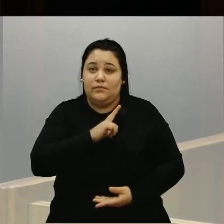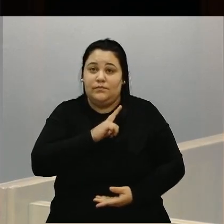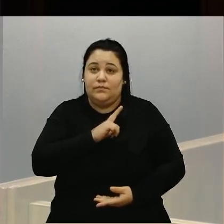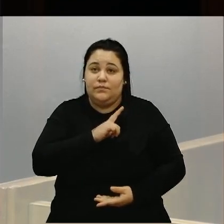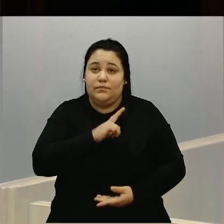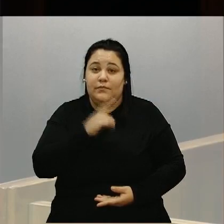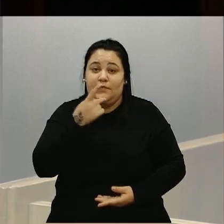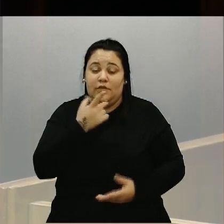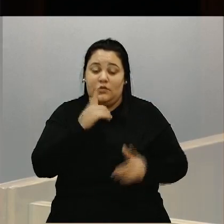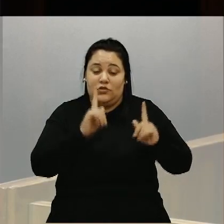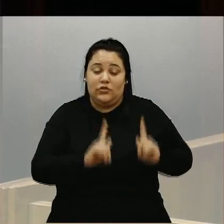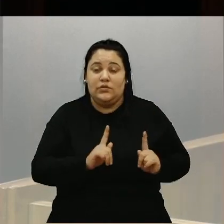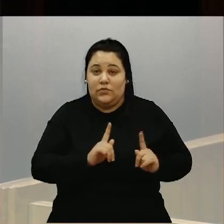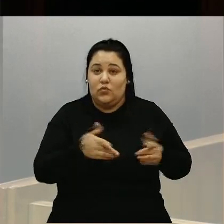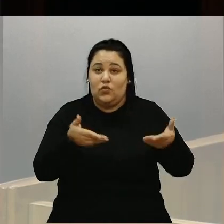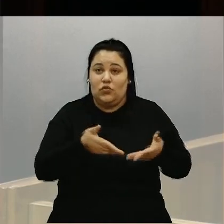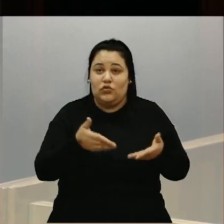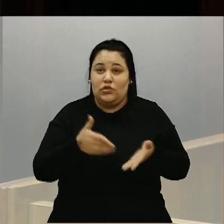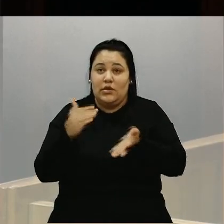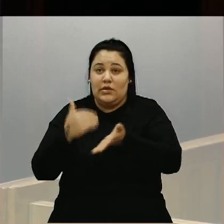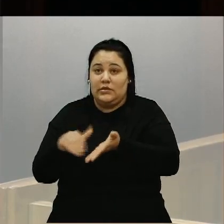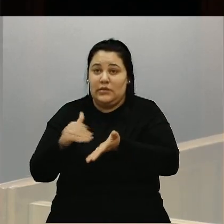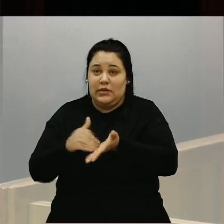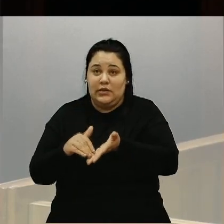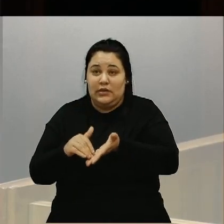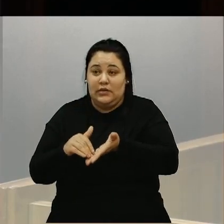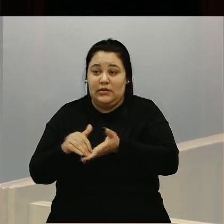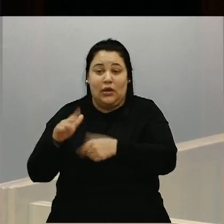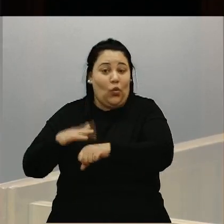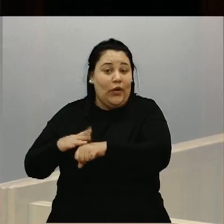atual gestão, é a Secretaria da Doença.